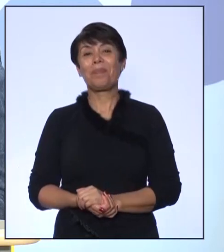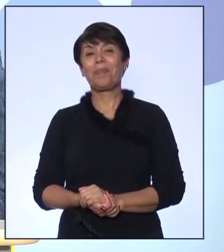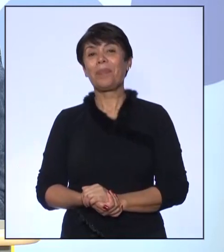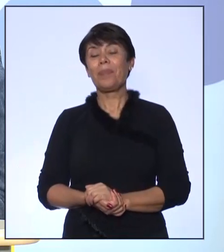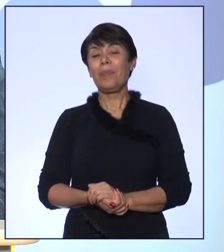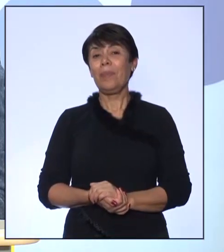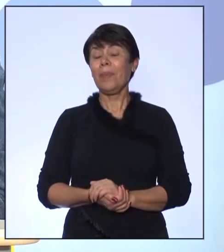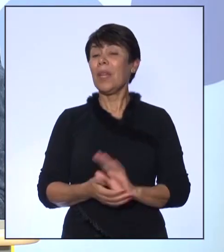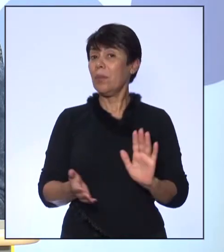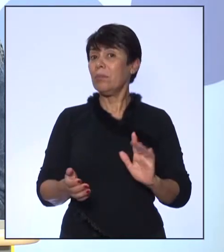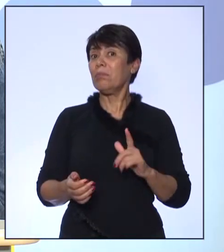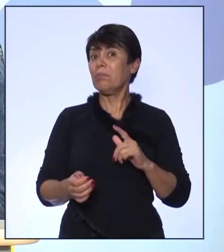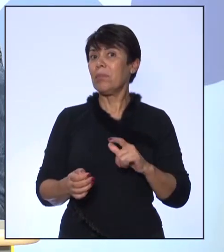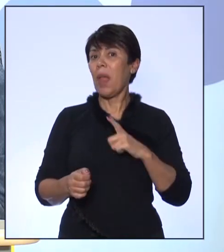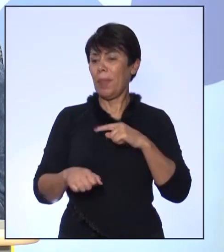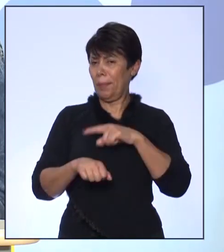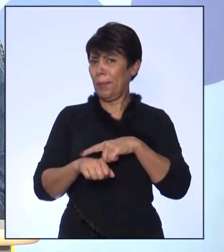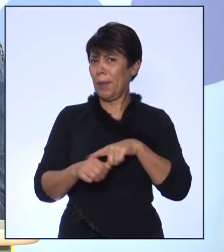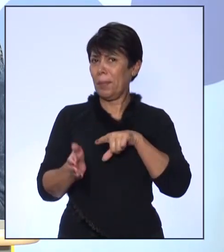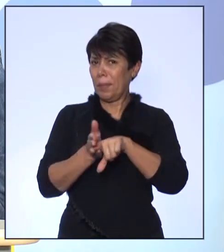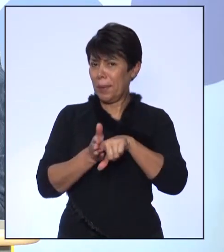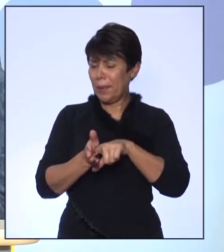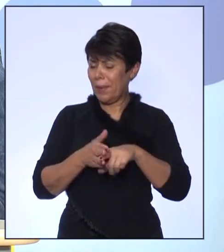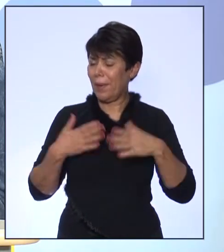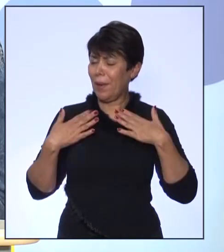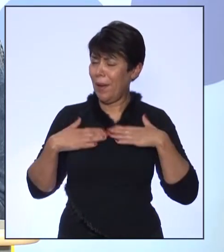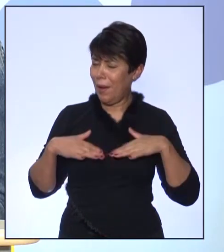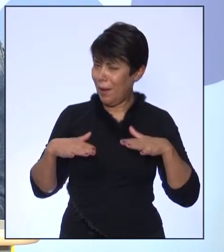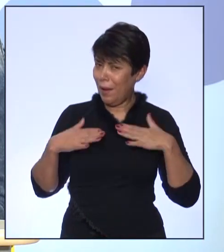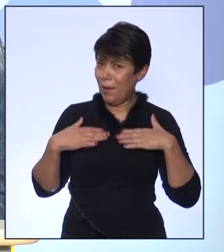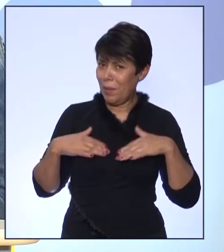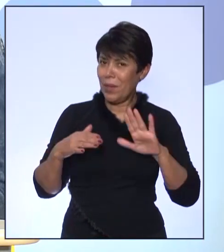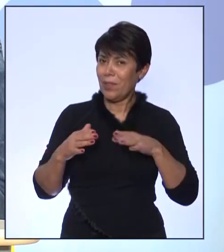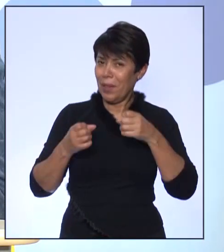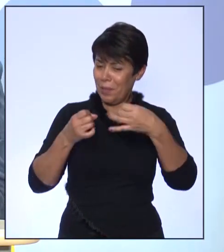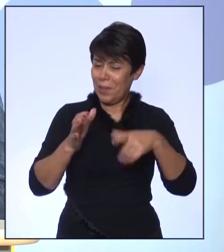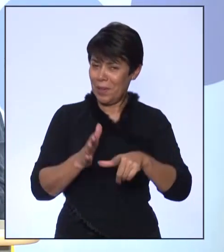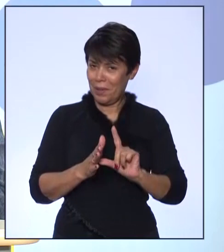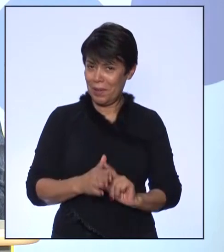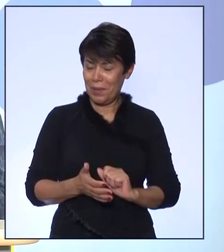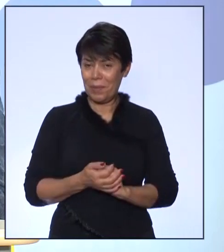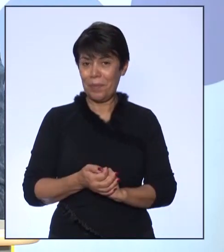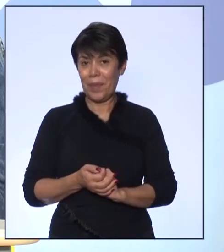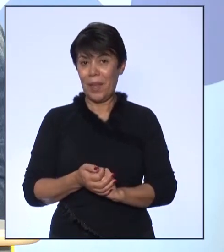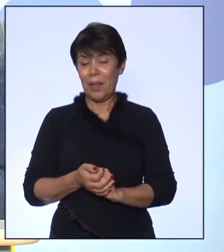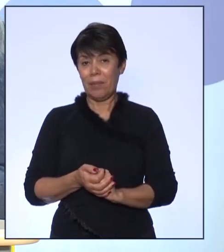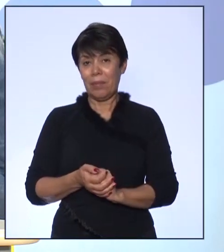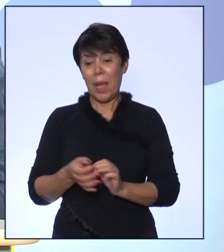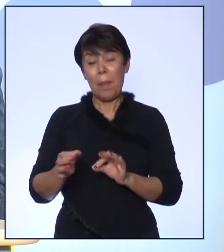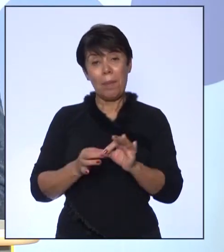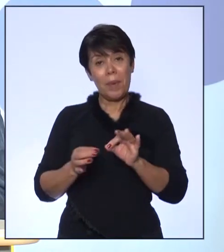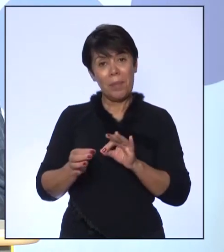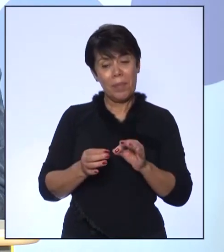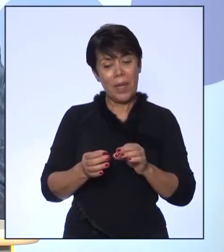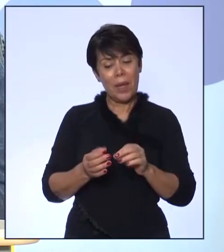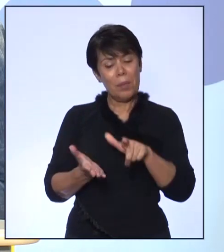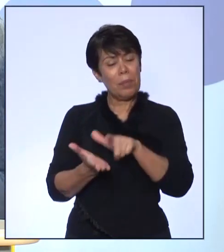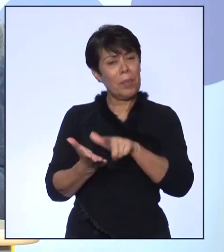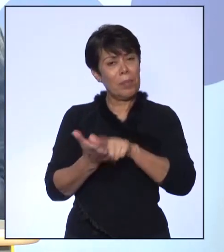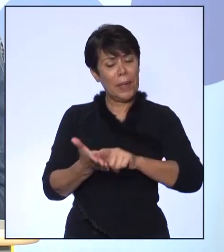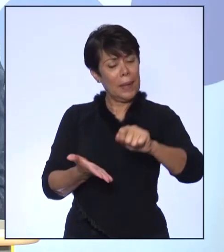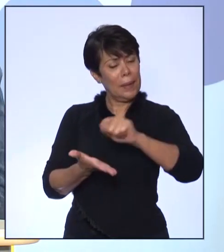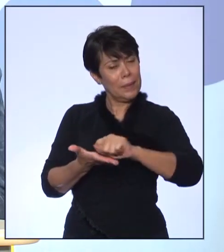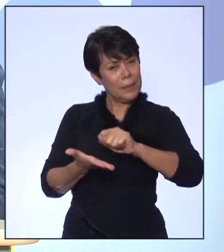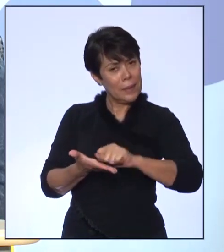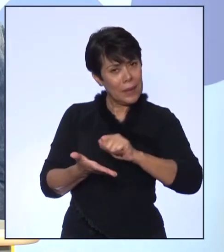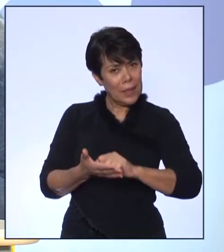tudo, tá, gente? Vocês vão poder pesquisar em casa com bastante calma, como eu expliquei antes. Façam um portfólio, coloquem no seu caderno,